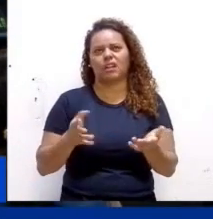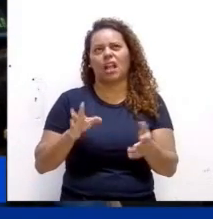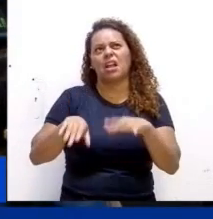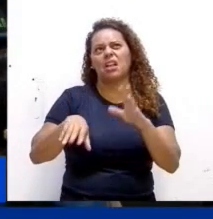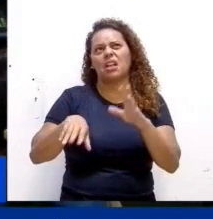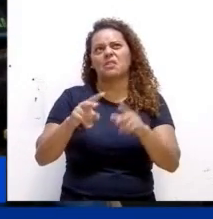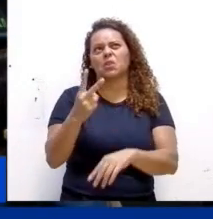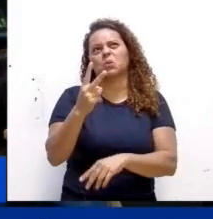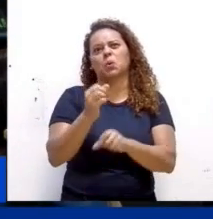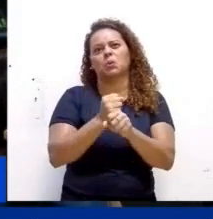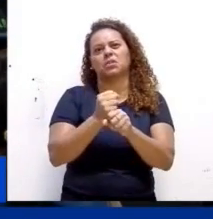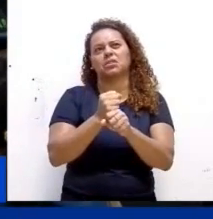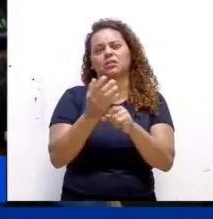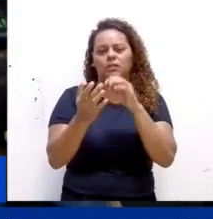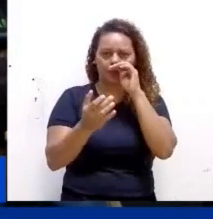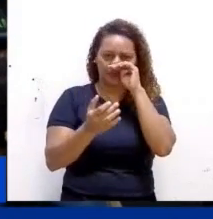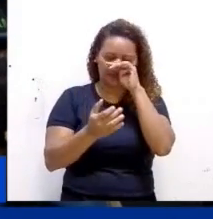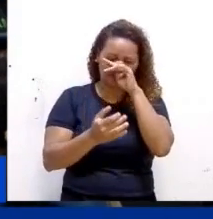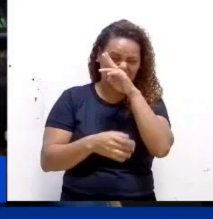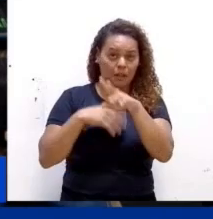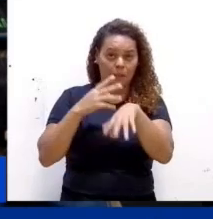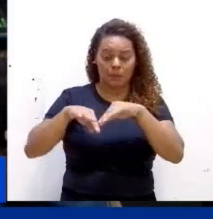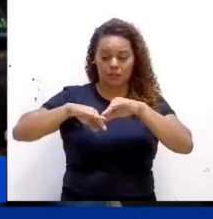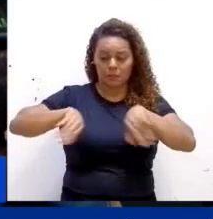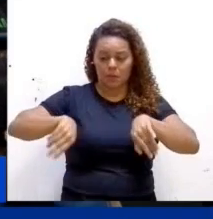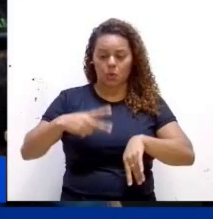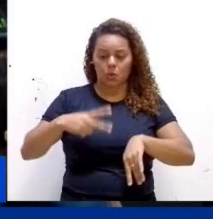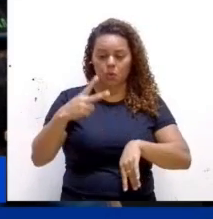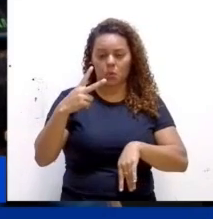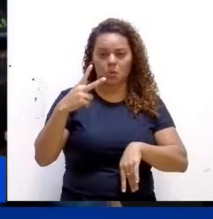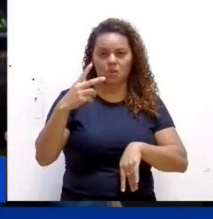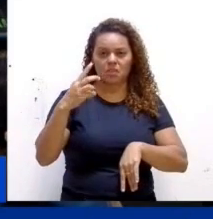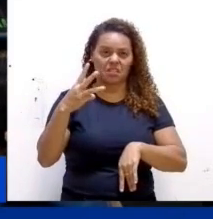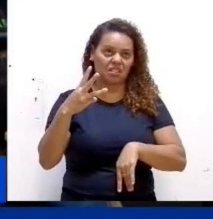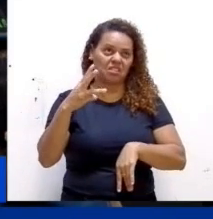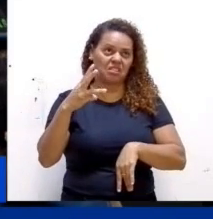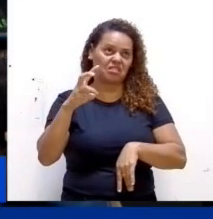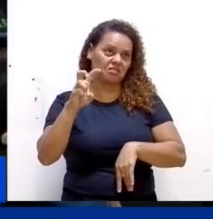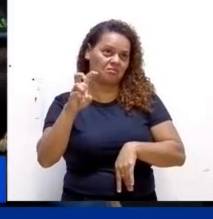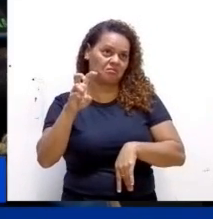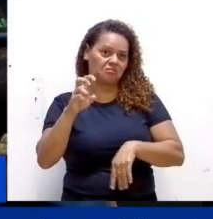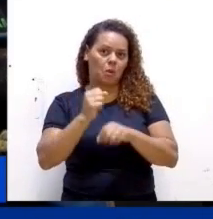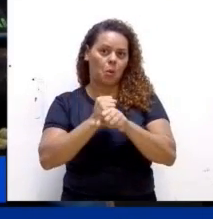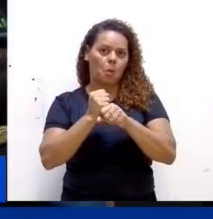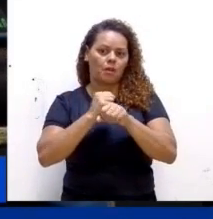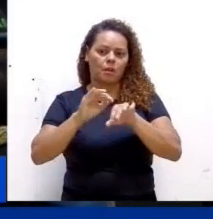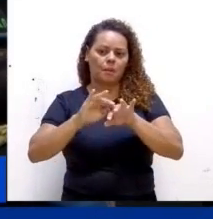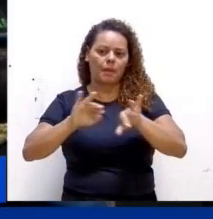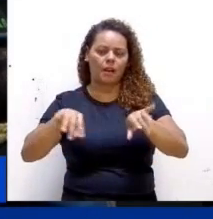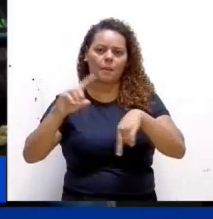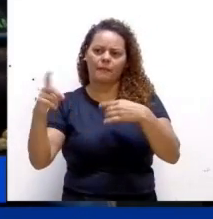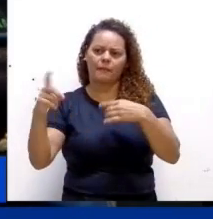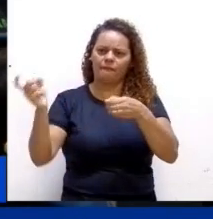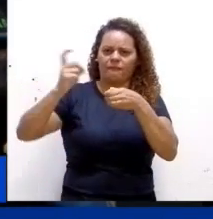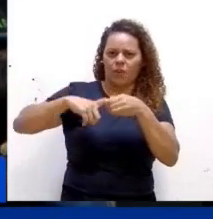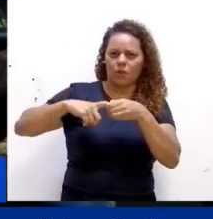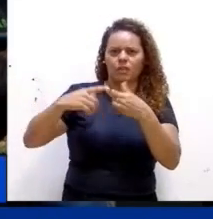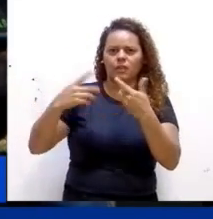2 anos, passou um ano, depois 3, 4, 5 anos separados, depois... Não há, tem que ter uma